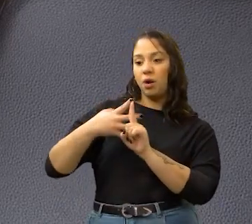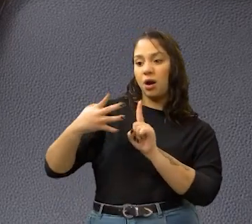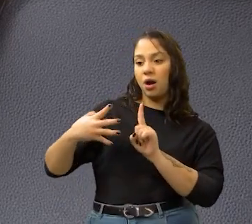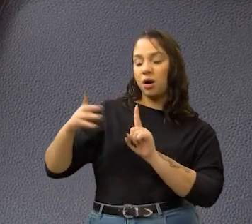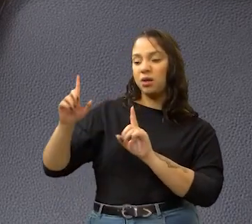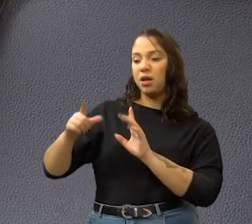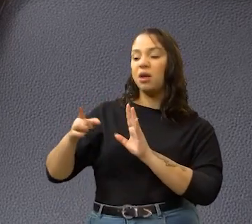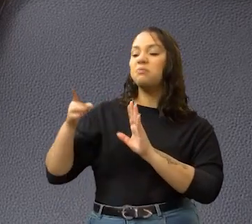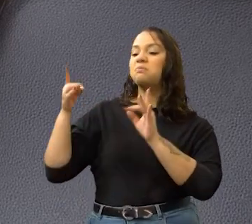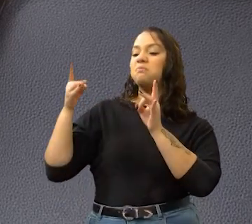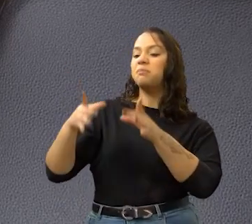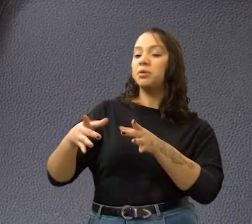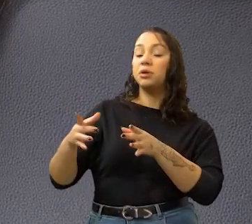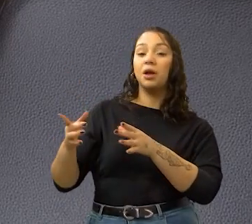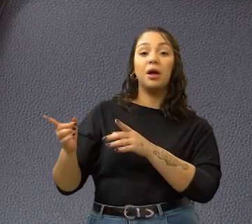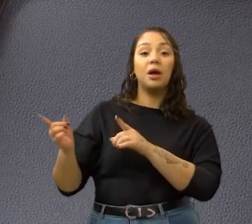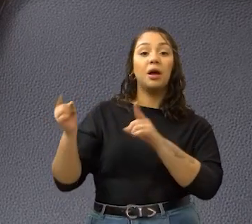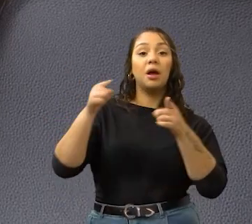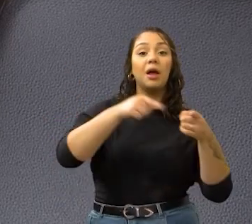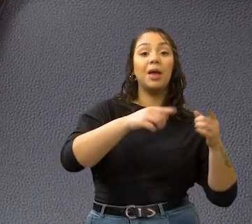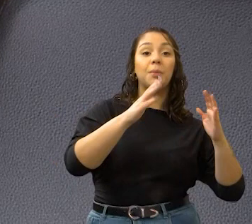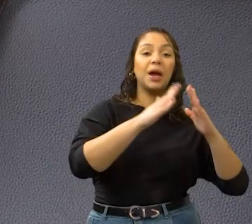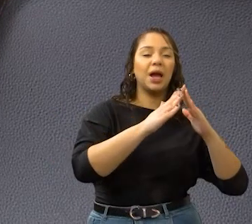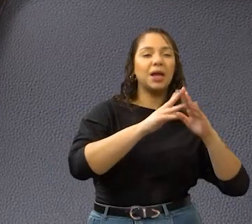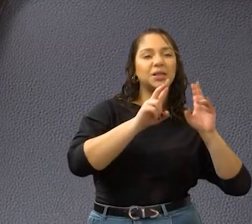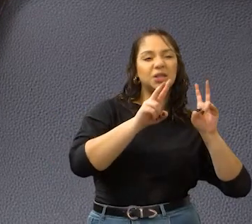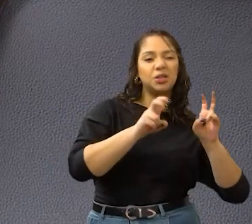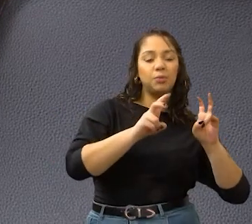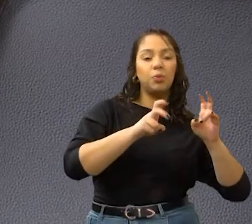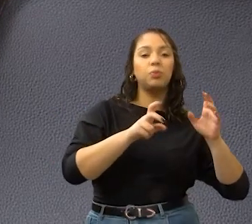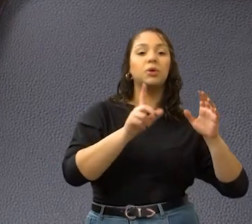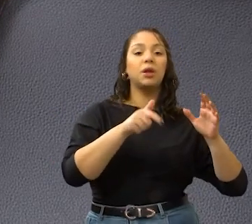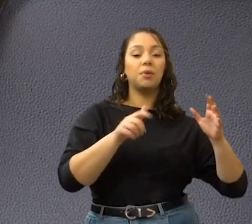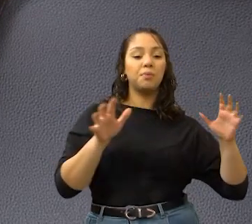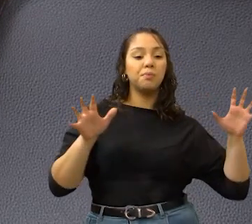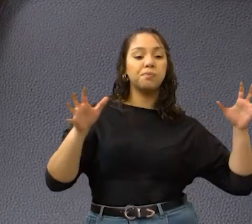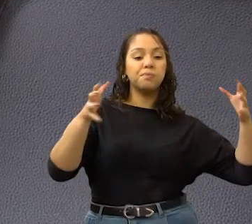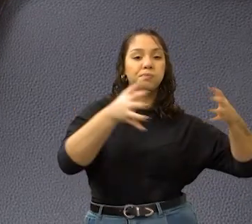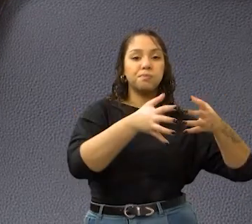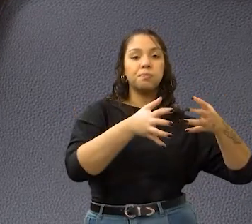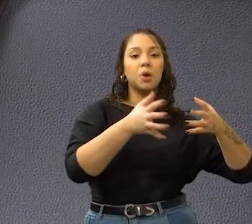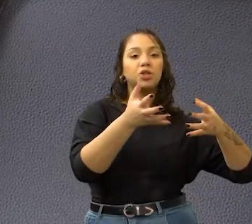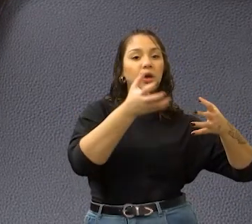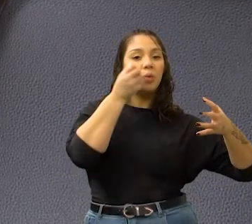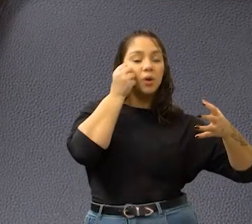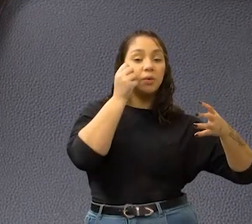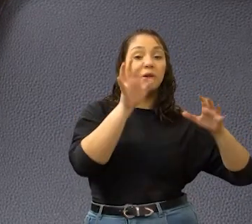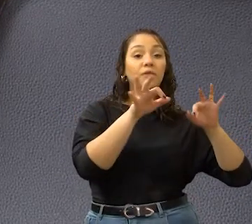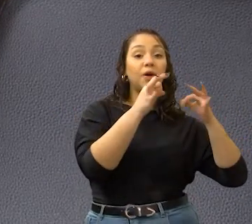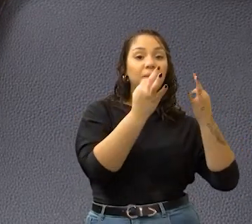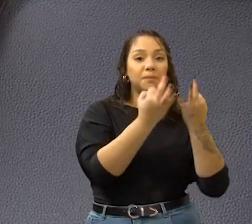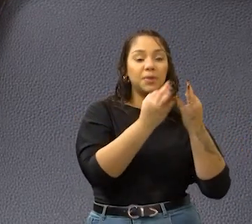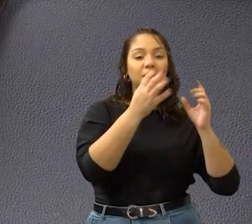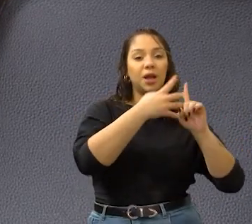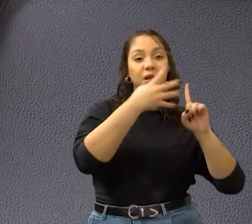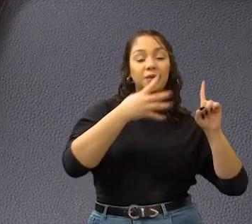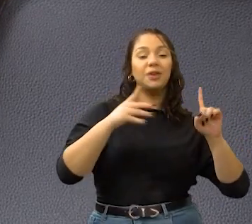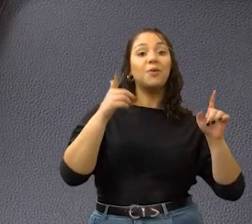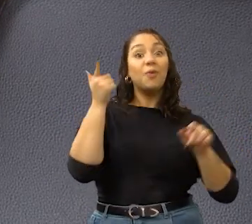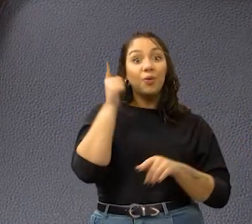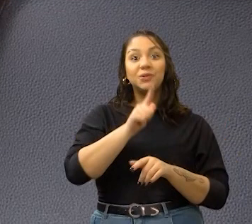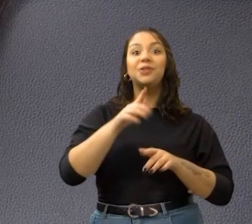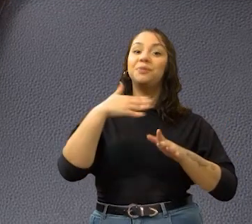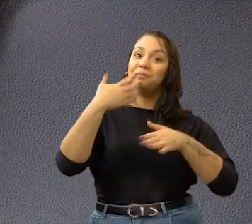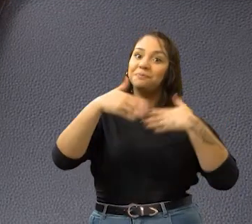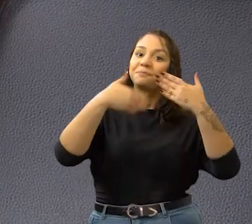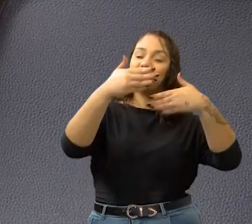uma espécie de, vamos tratar como uma república, né, mais específico para ter essa garantia de direitos, né, as famílias LGBTs. Então acho que a